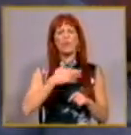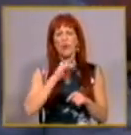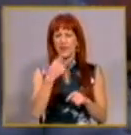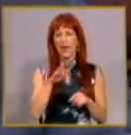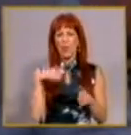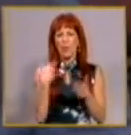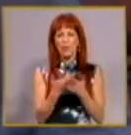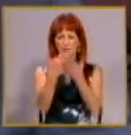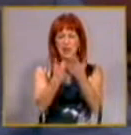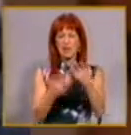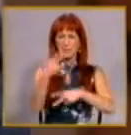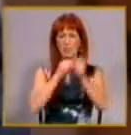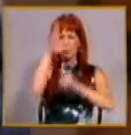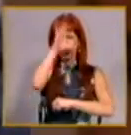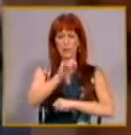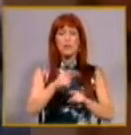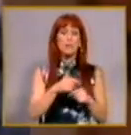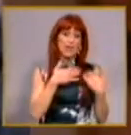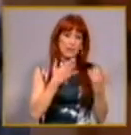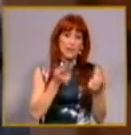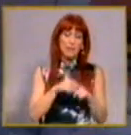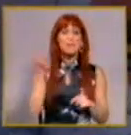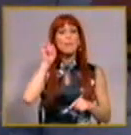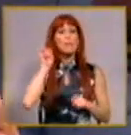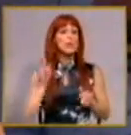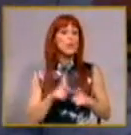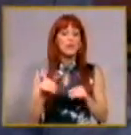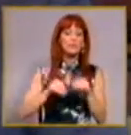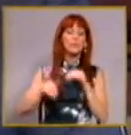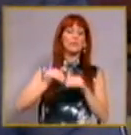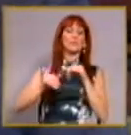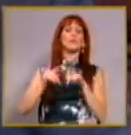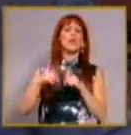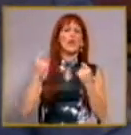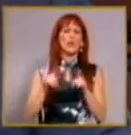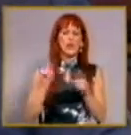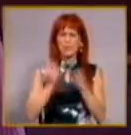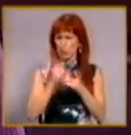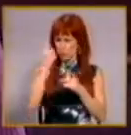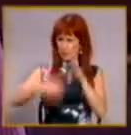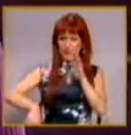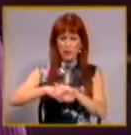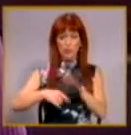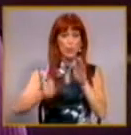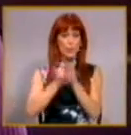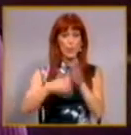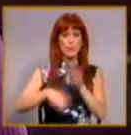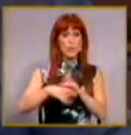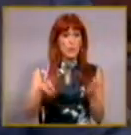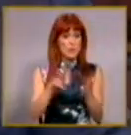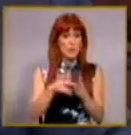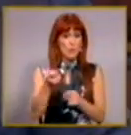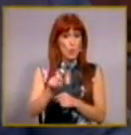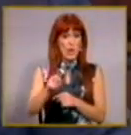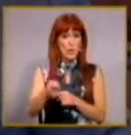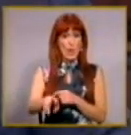Socialista a apresentar uma moção e da responsabilidade, mas o que é importante é recuarmos. Nós tínhamos um ponto de partida, reconhecido pelo anterior